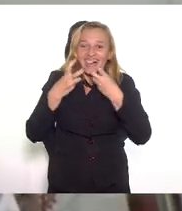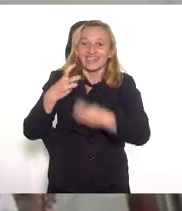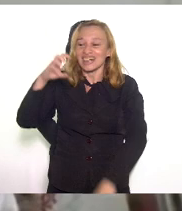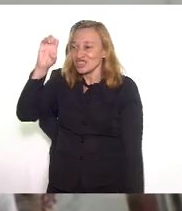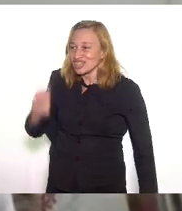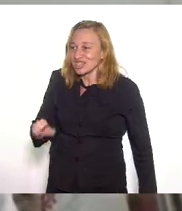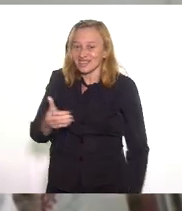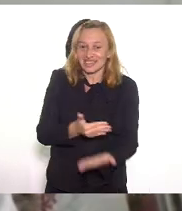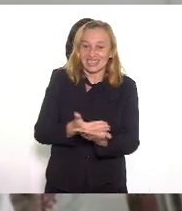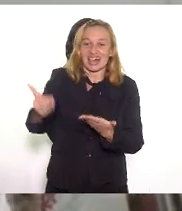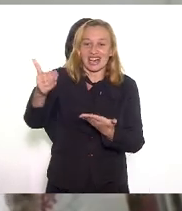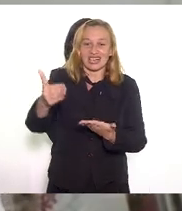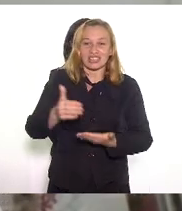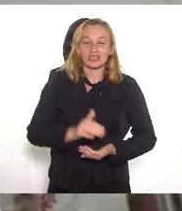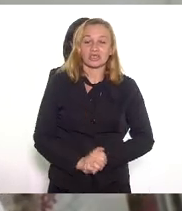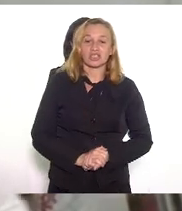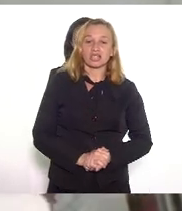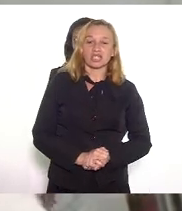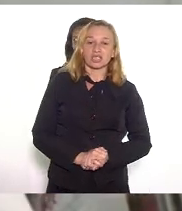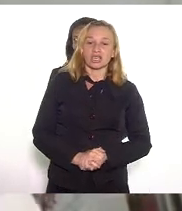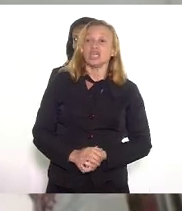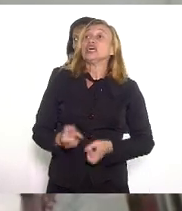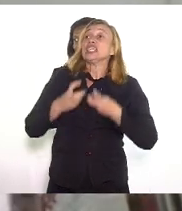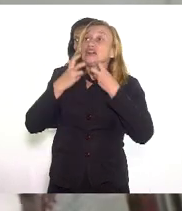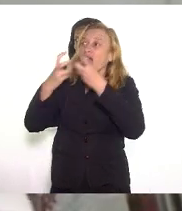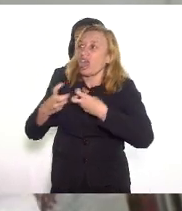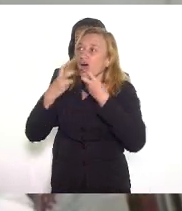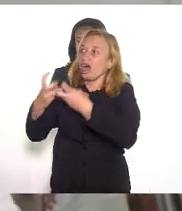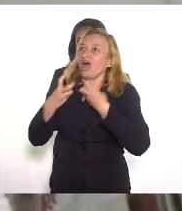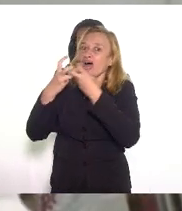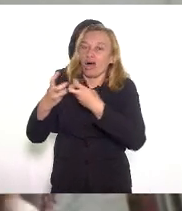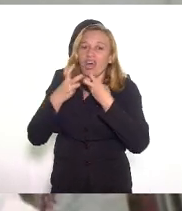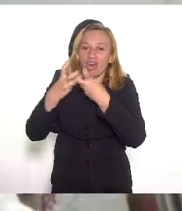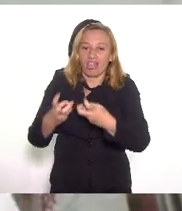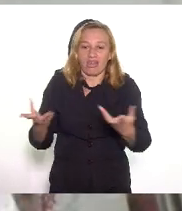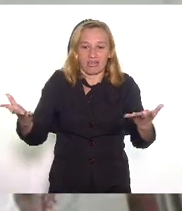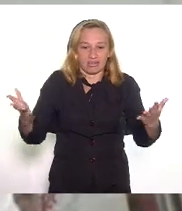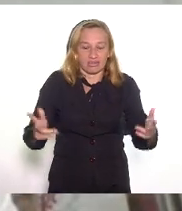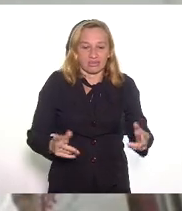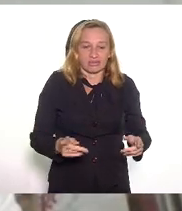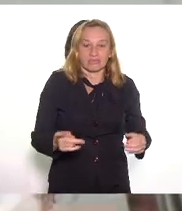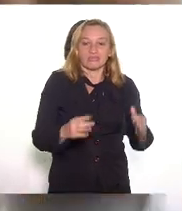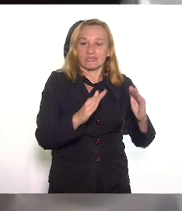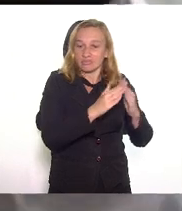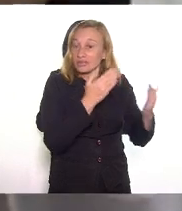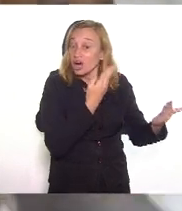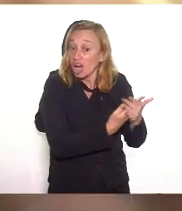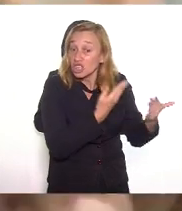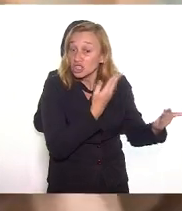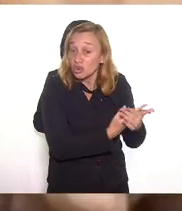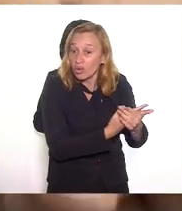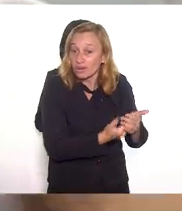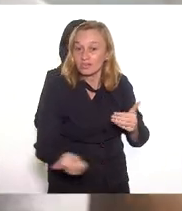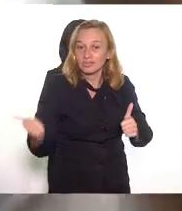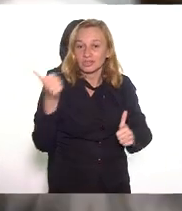iniciar. Eles caíram de pau, como se diz no popular, em cima da escola. Isso